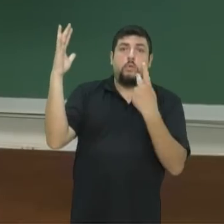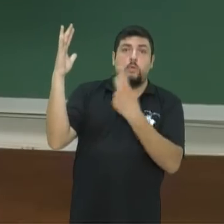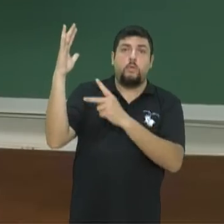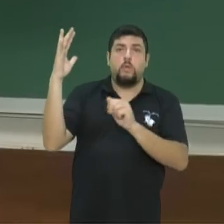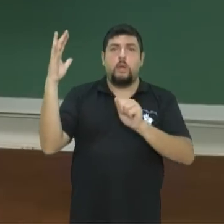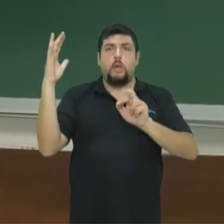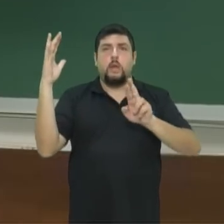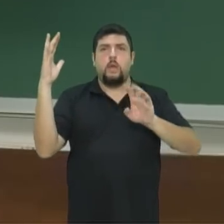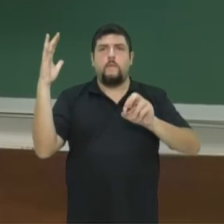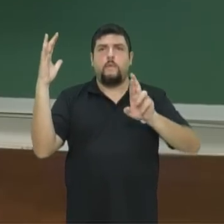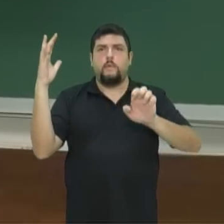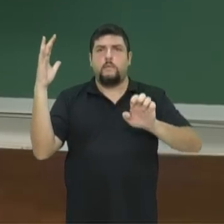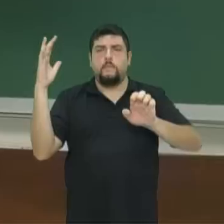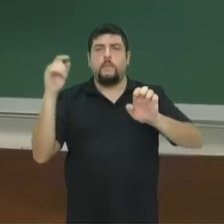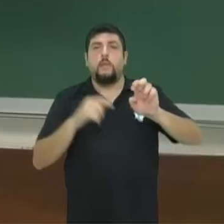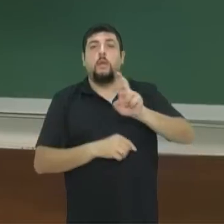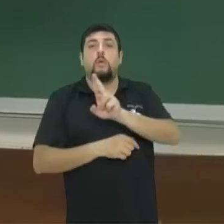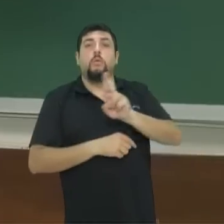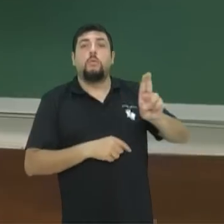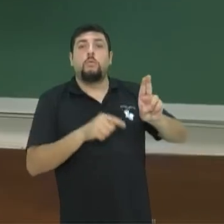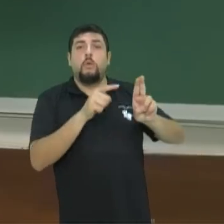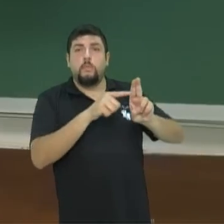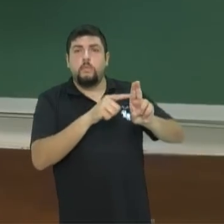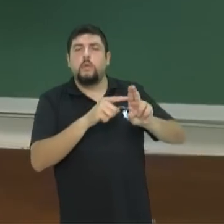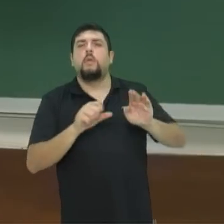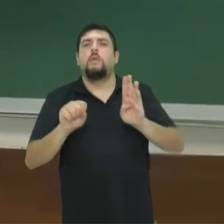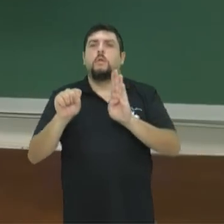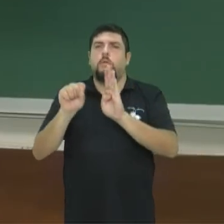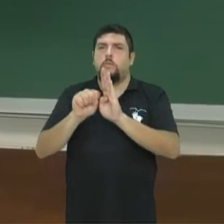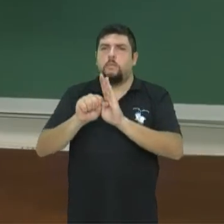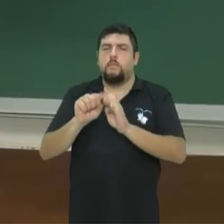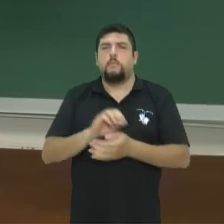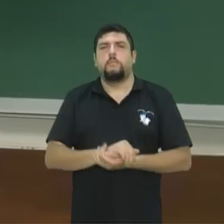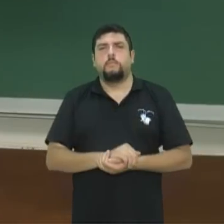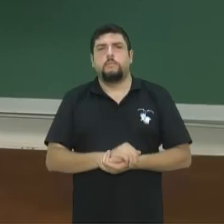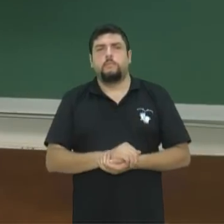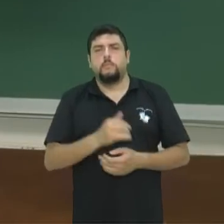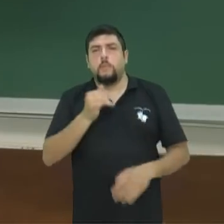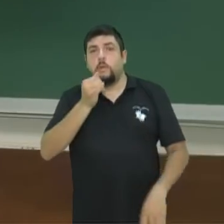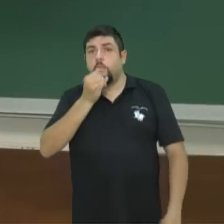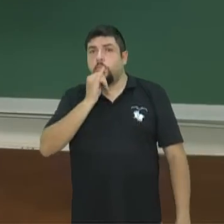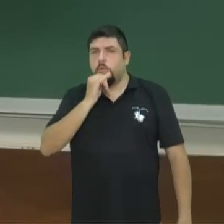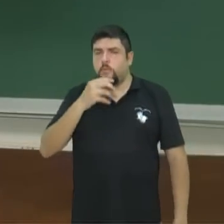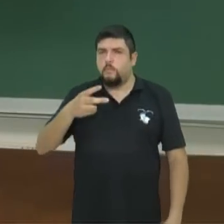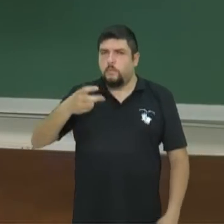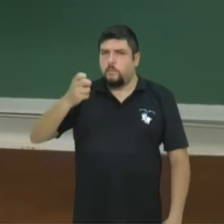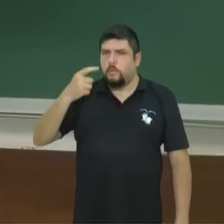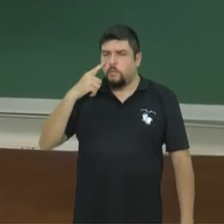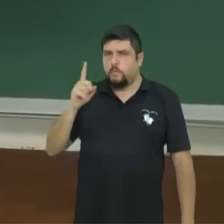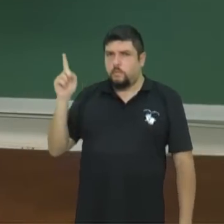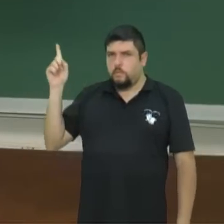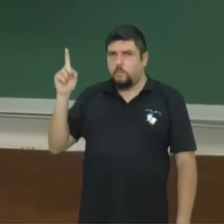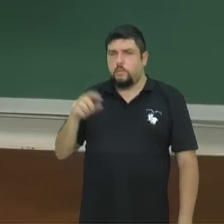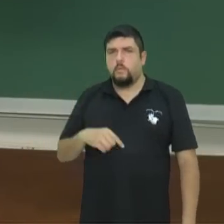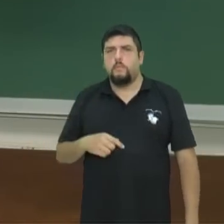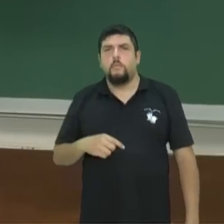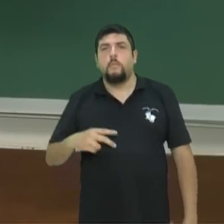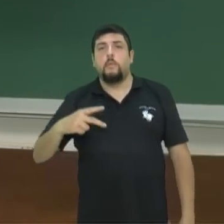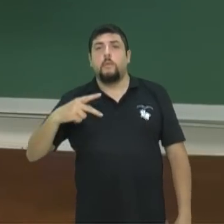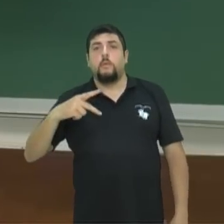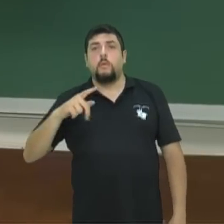substantivo. Quando que eu transformo o verbo em substantivo? Observem aqui, por exemplo, no nosso primeiro verbo. Planejar. Eu tenho que fazer